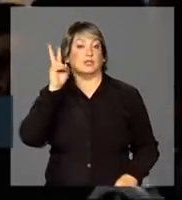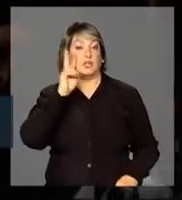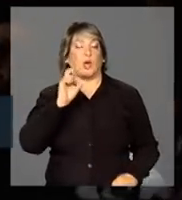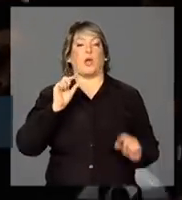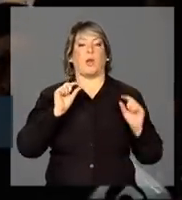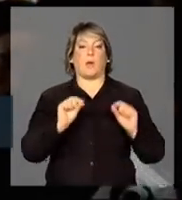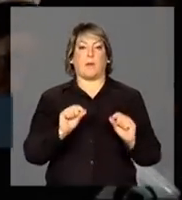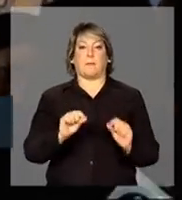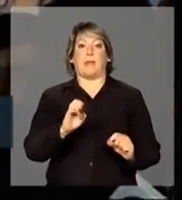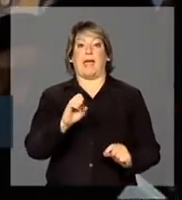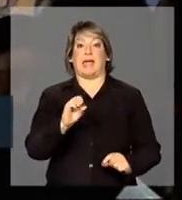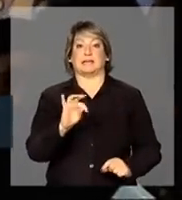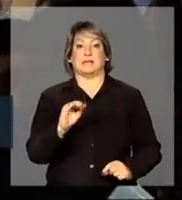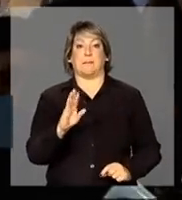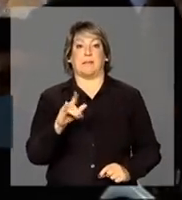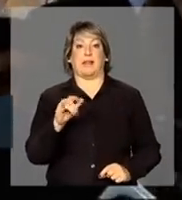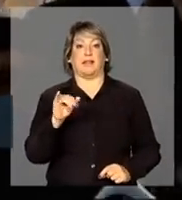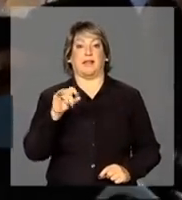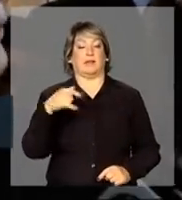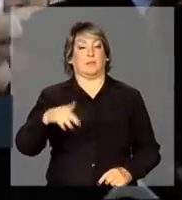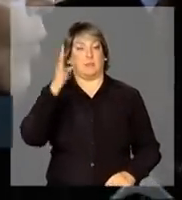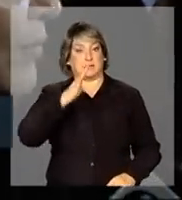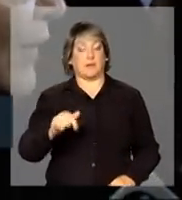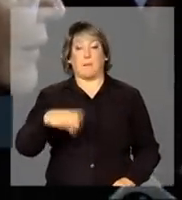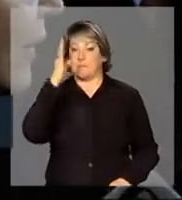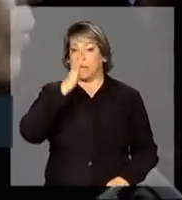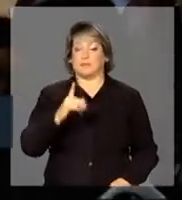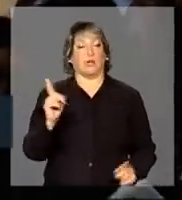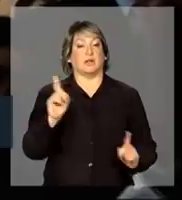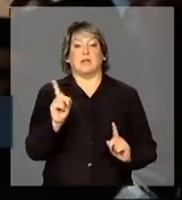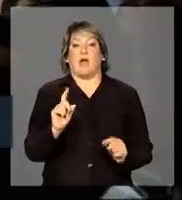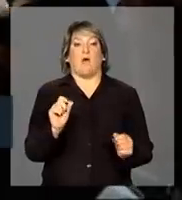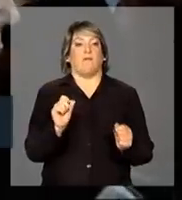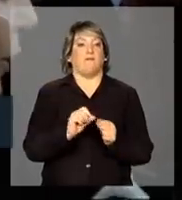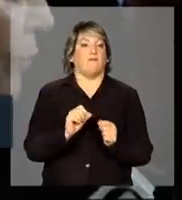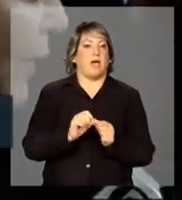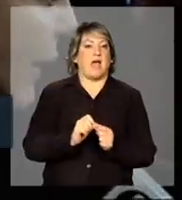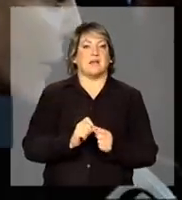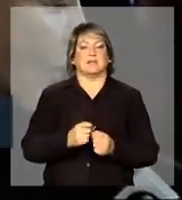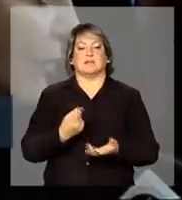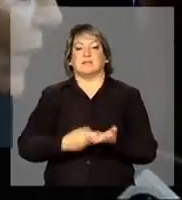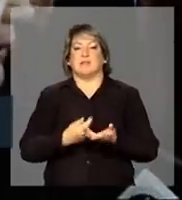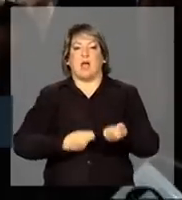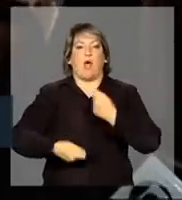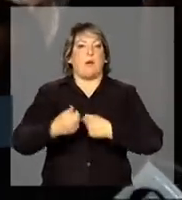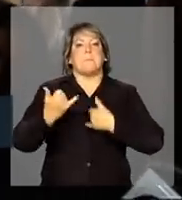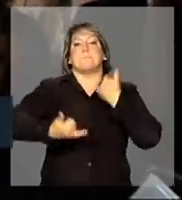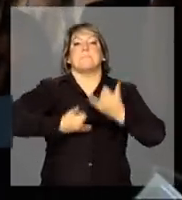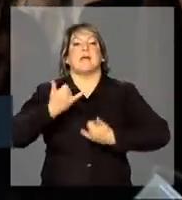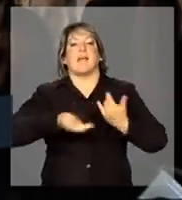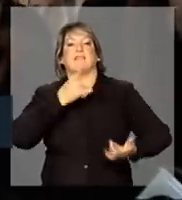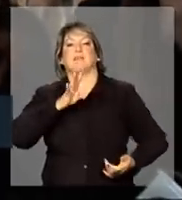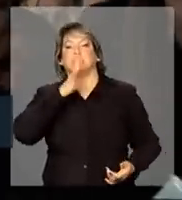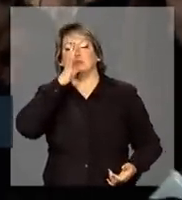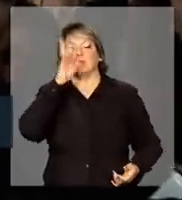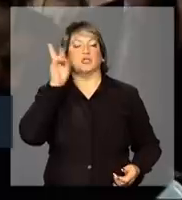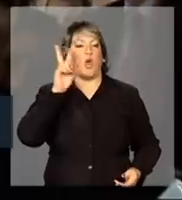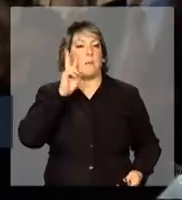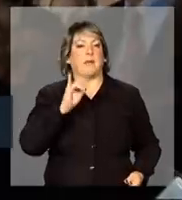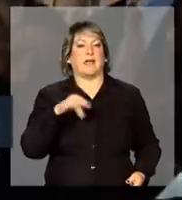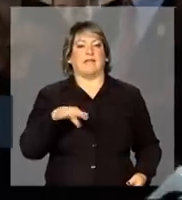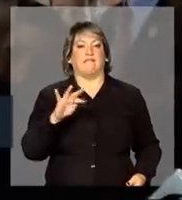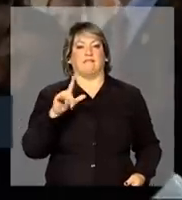Brasil, sobre o fato que o Brasil não negocia com a inflação, não flerta com a inflação, que nós temos